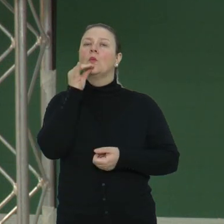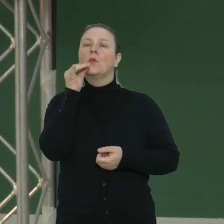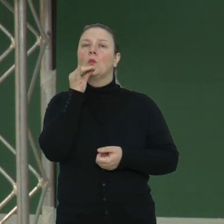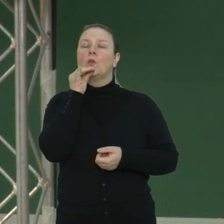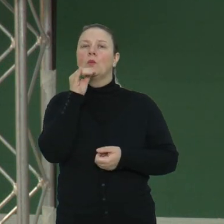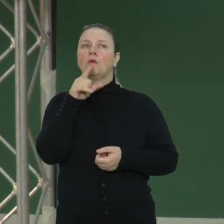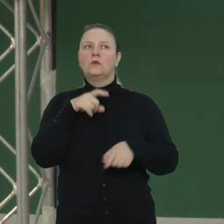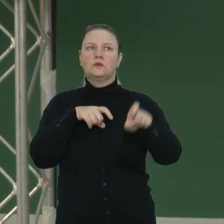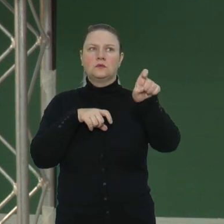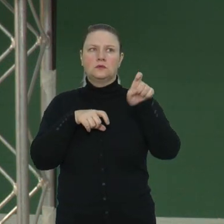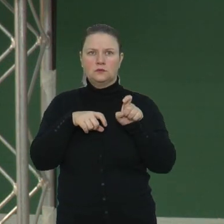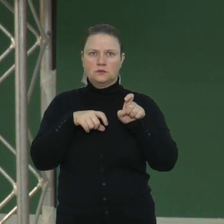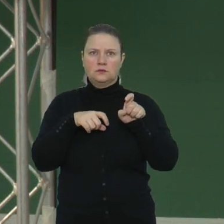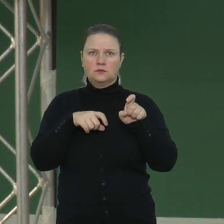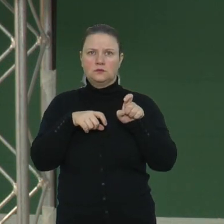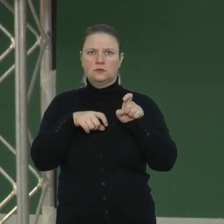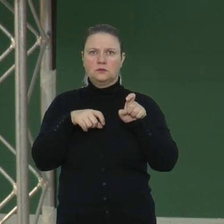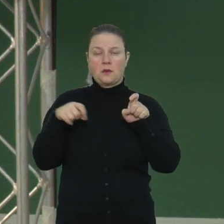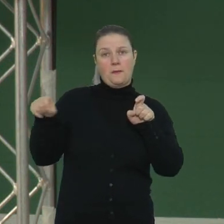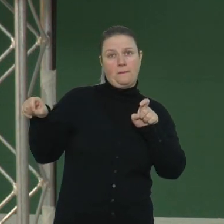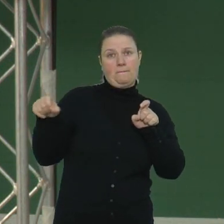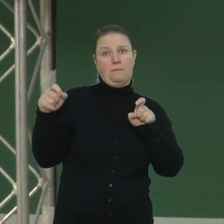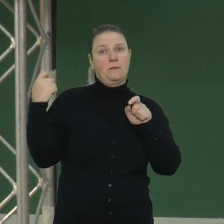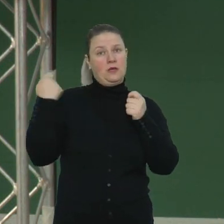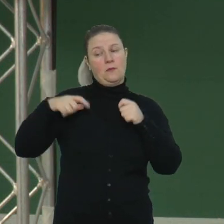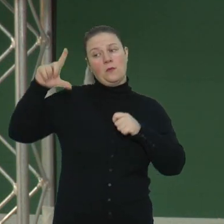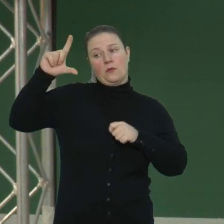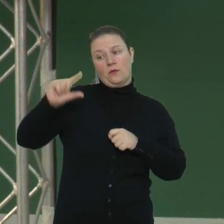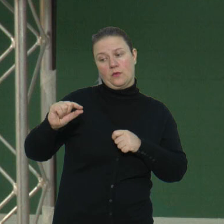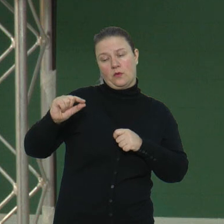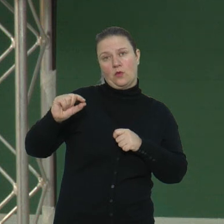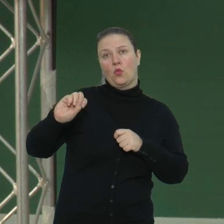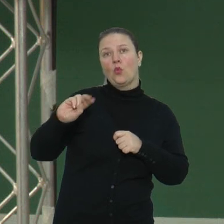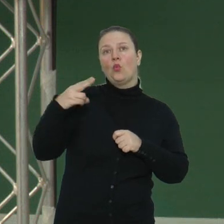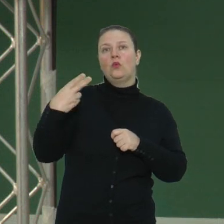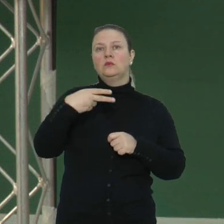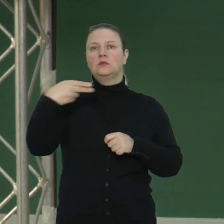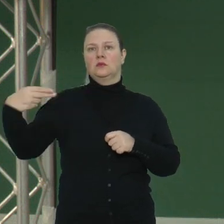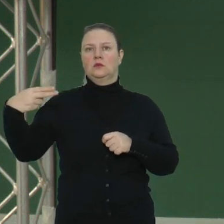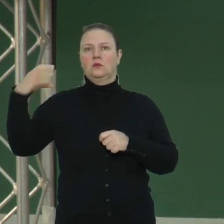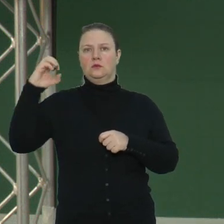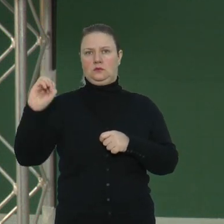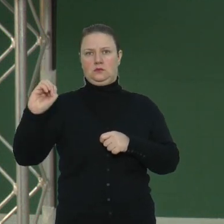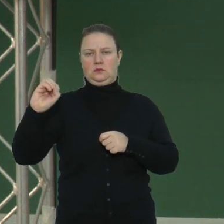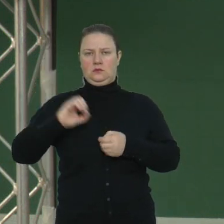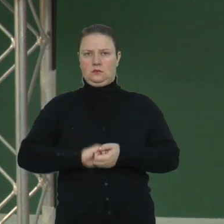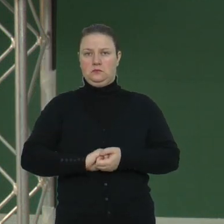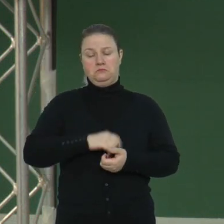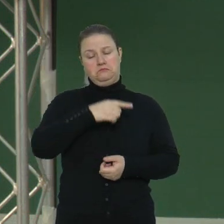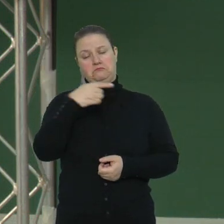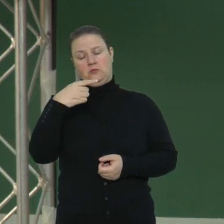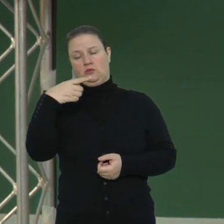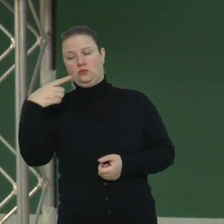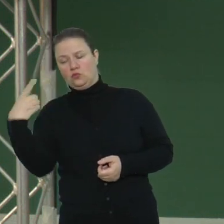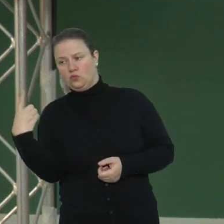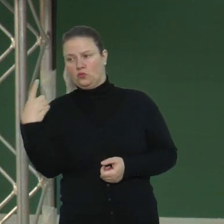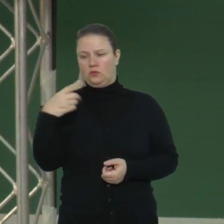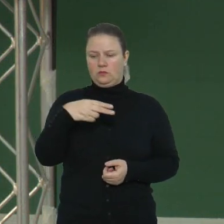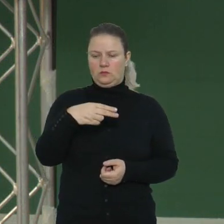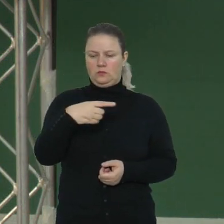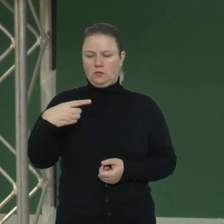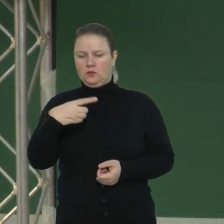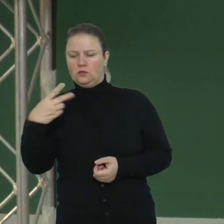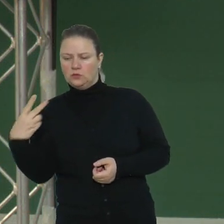tem que ser menor ou igual a zero. Então, todos os valores menores ou igual a zero. Menos 1, menos 2, menos 3,